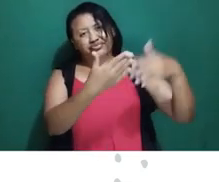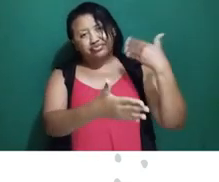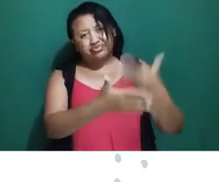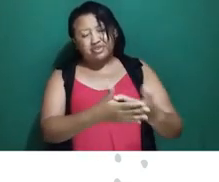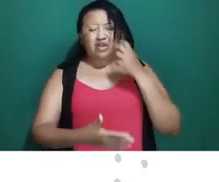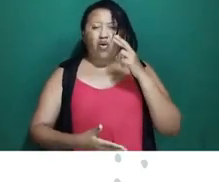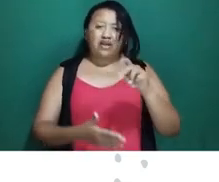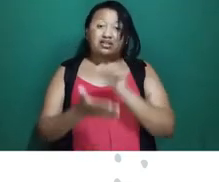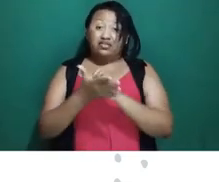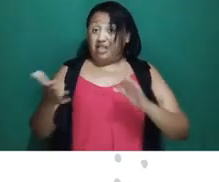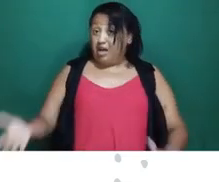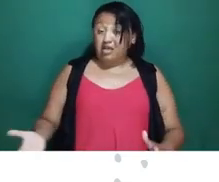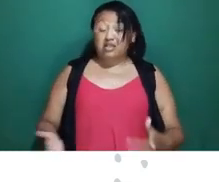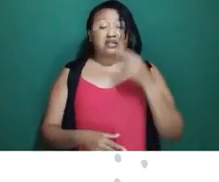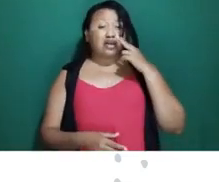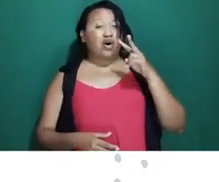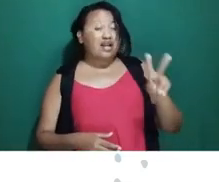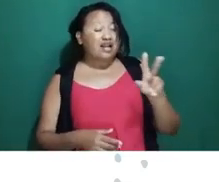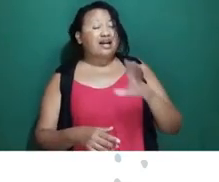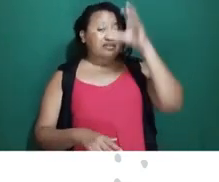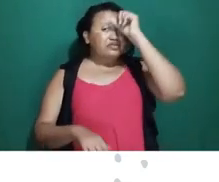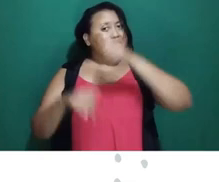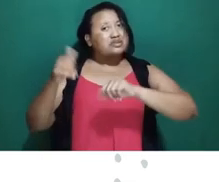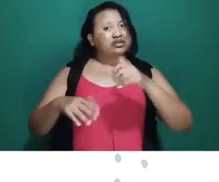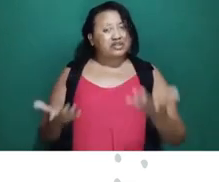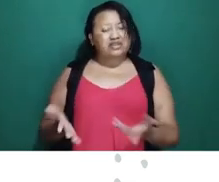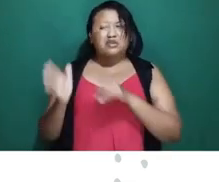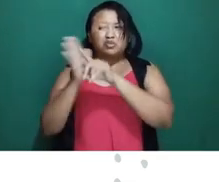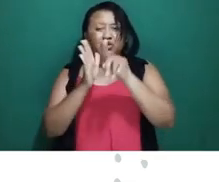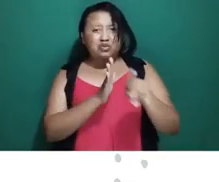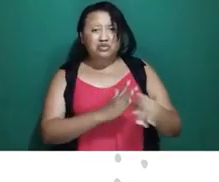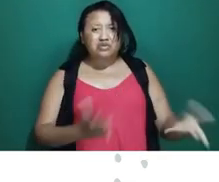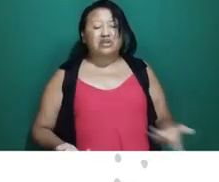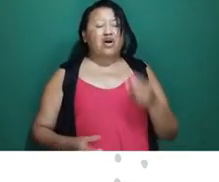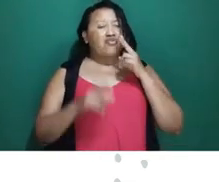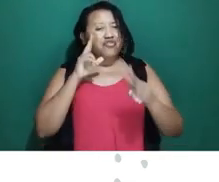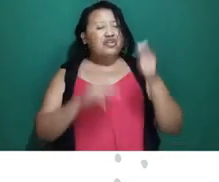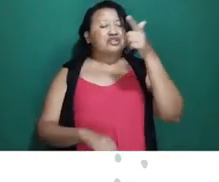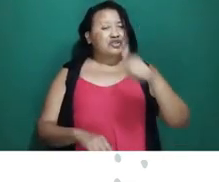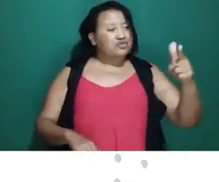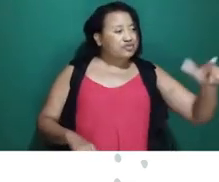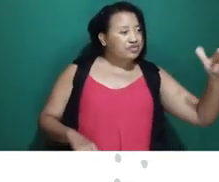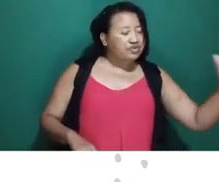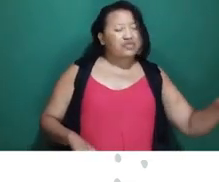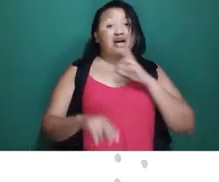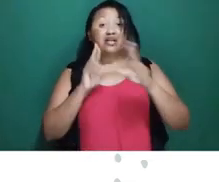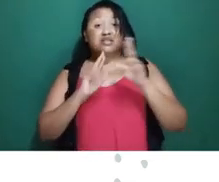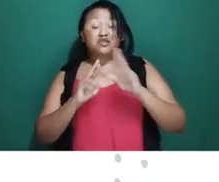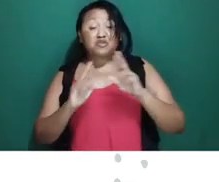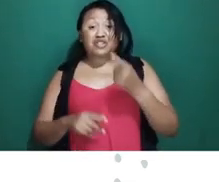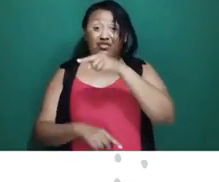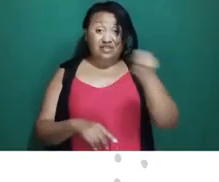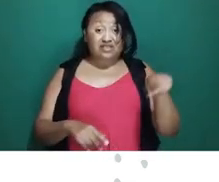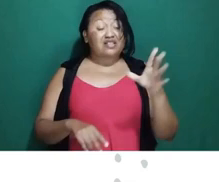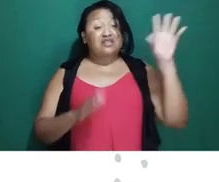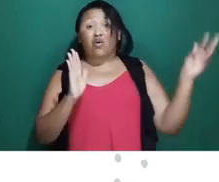uma olhada nas atividades dá uma olhada nos simulados olhar novamente né as respostas que foram que